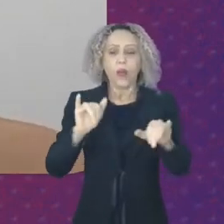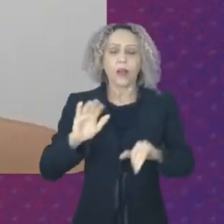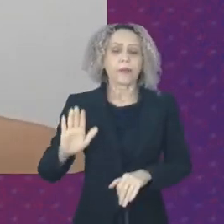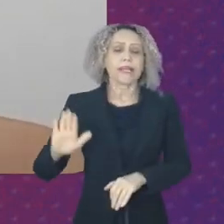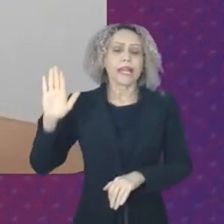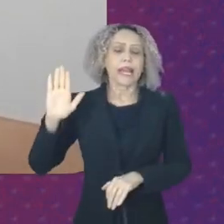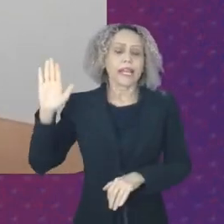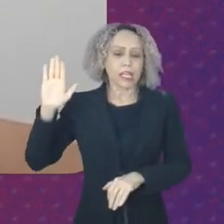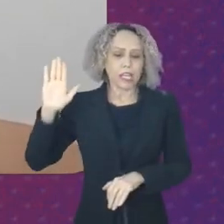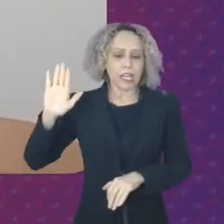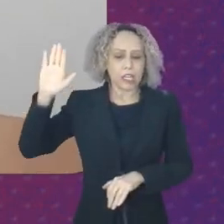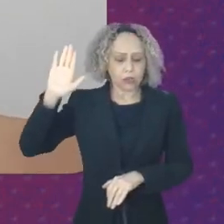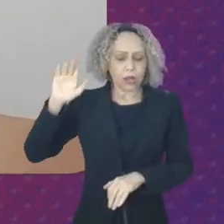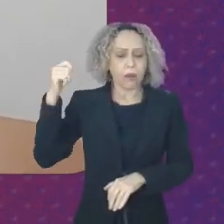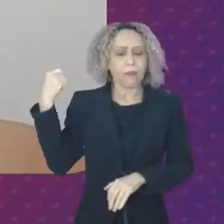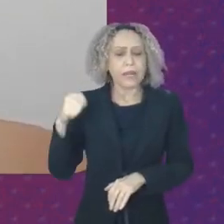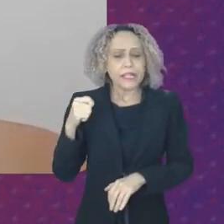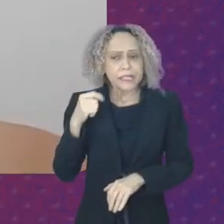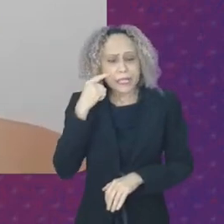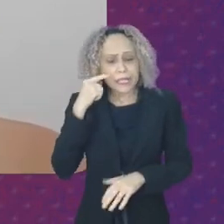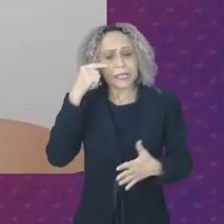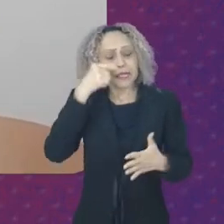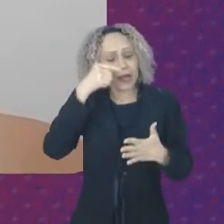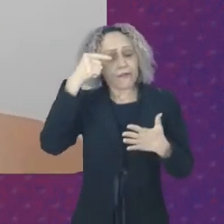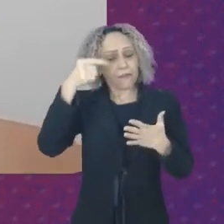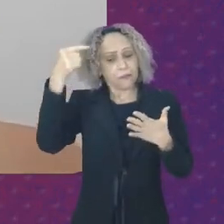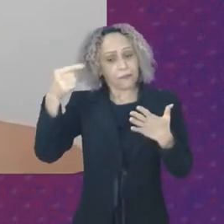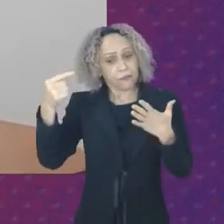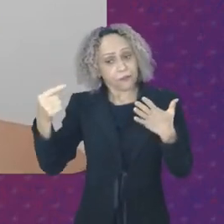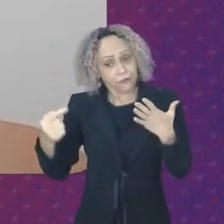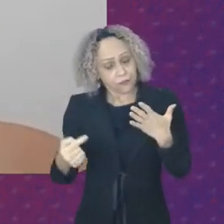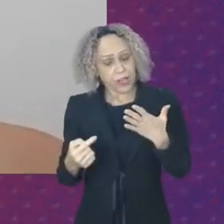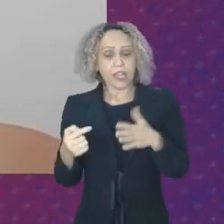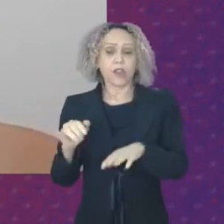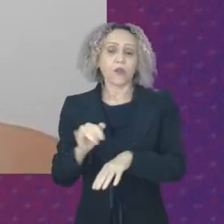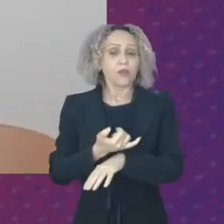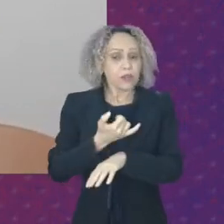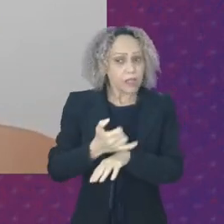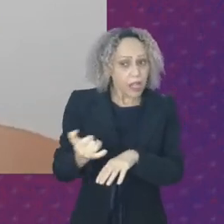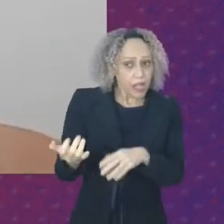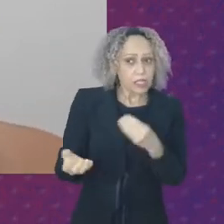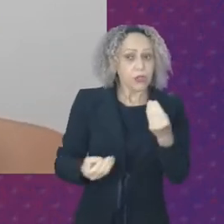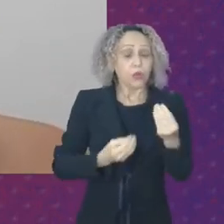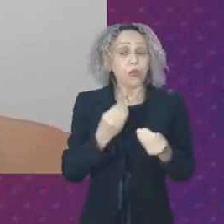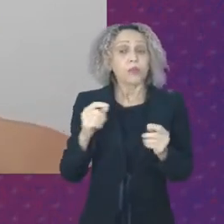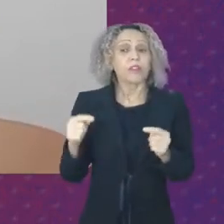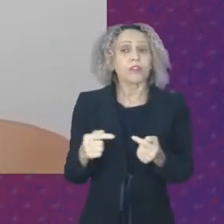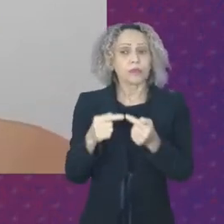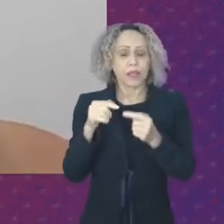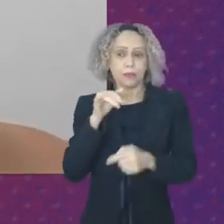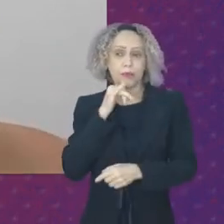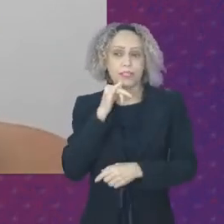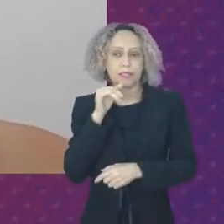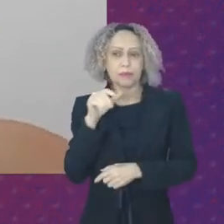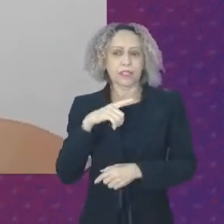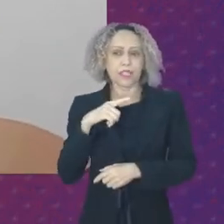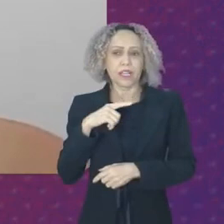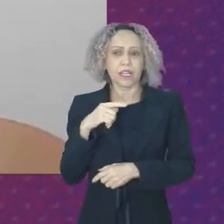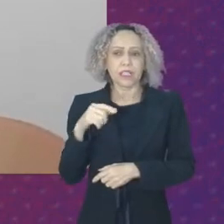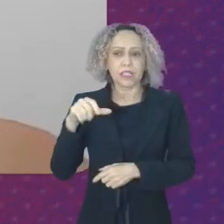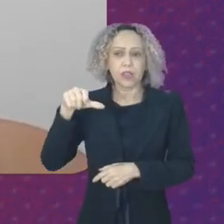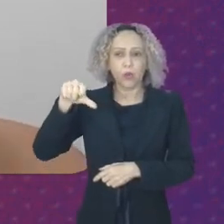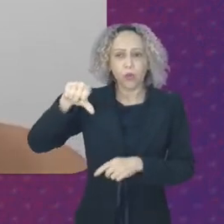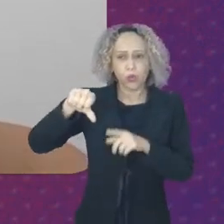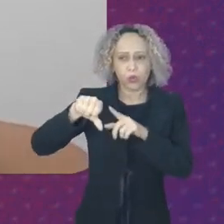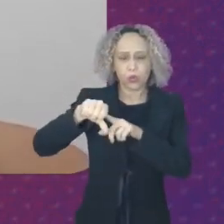construção da sua comunicação. A gente tem o bobo aqui como nosso nono arquétipo, que é conhecido meio